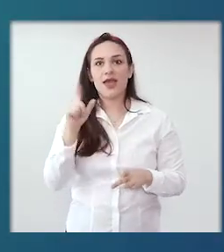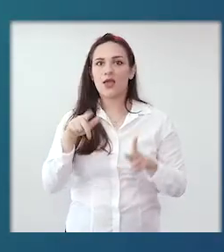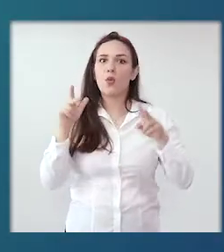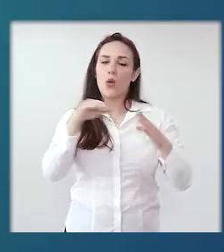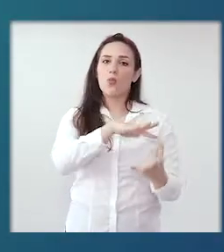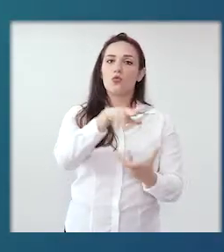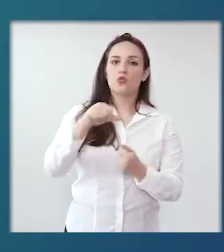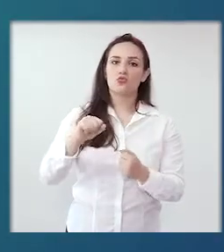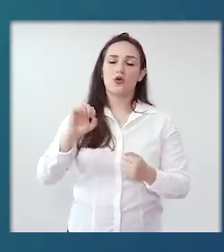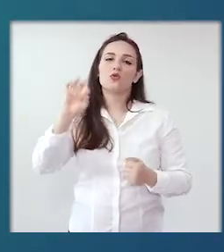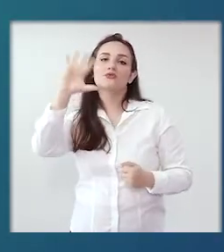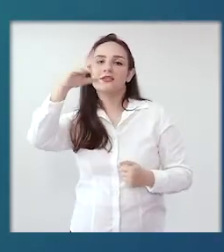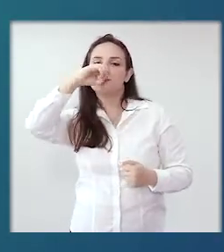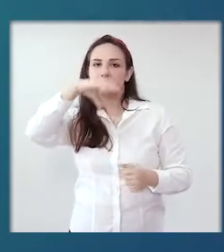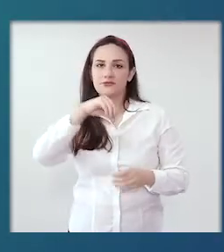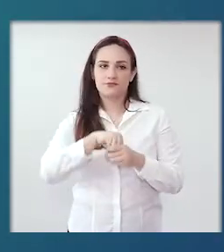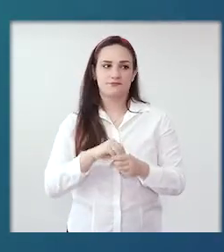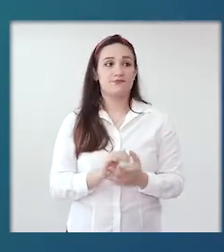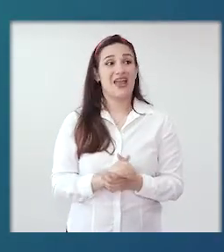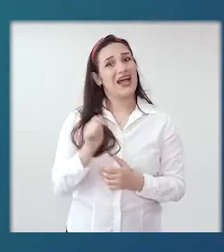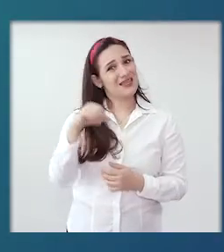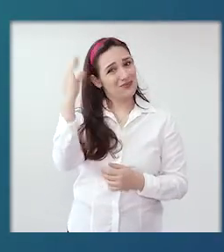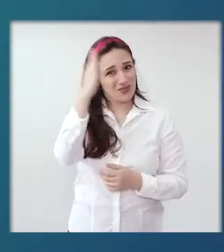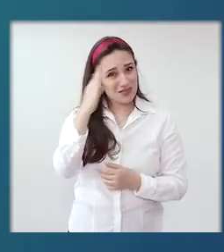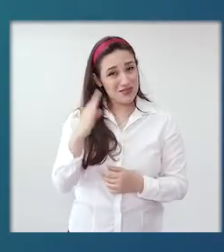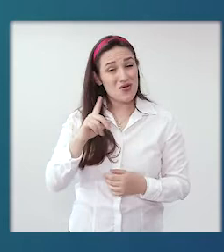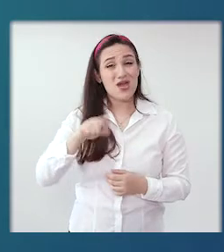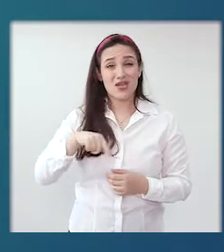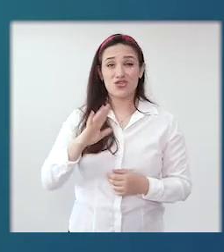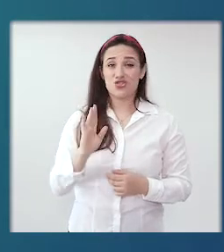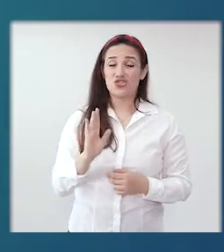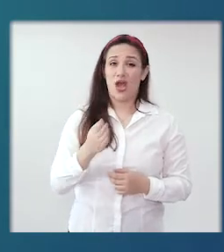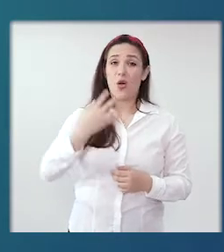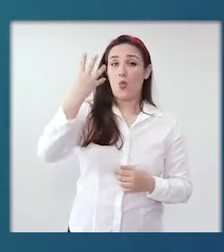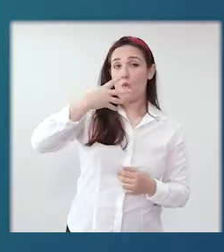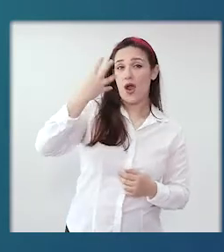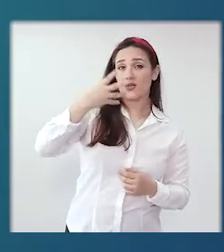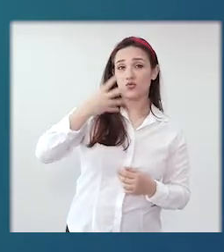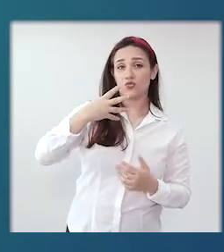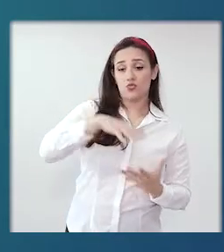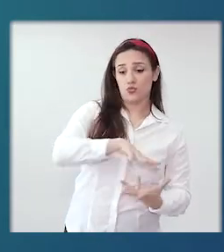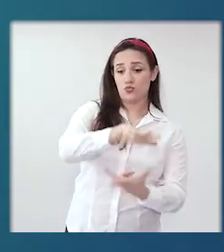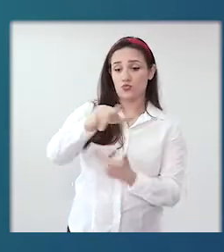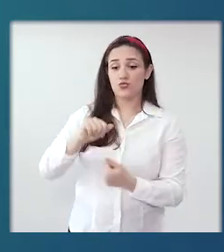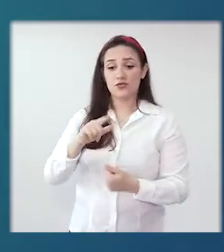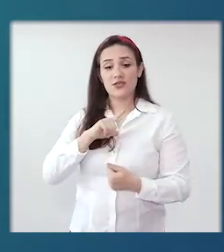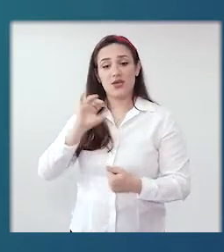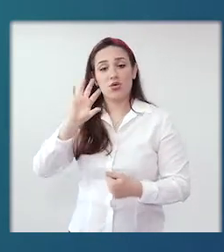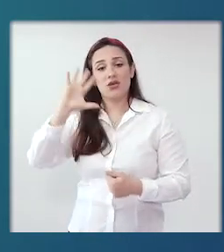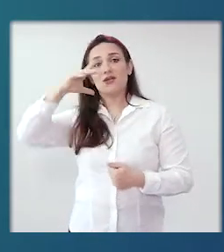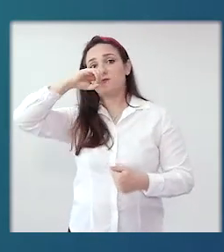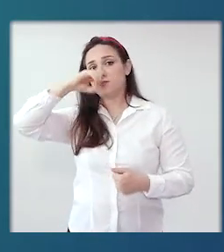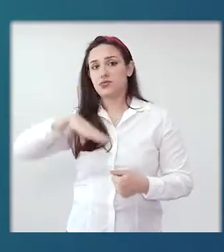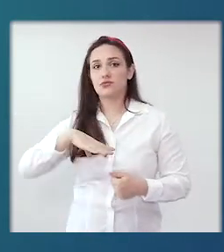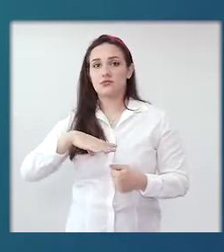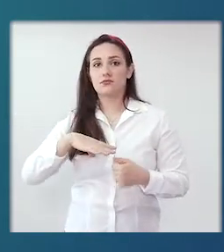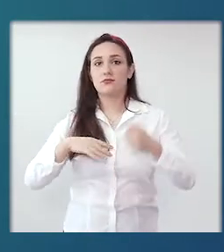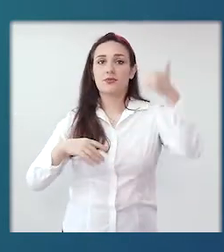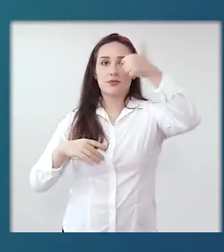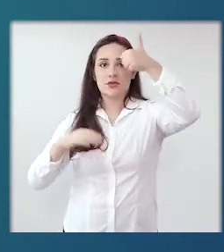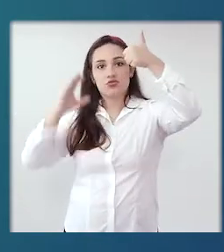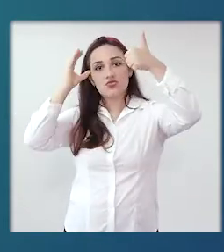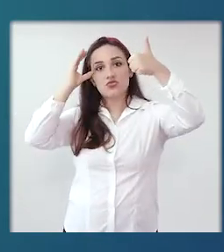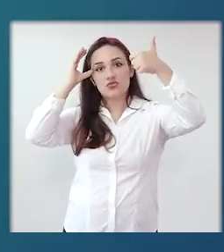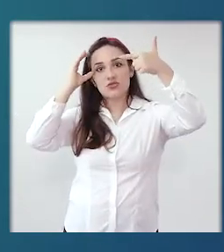Organização Internacional do Trabalho, o país é o 4º do mundo no ranking de acidentes, atrás apenas da China,